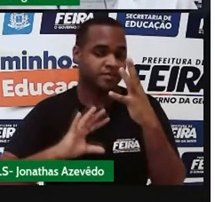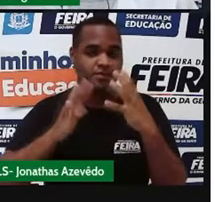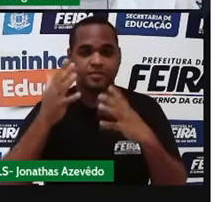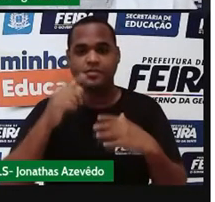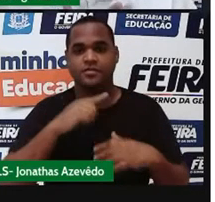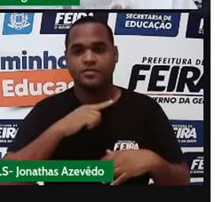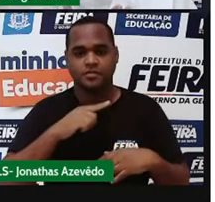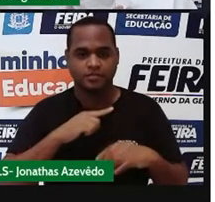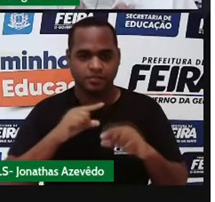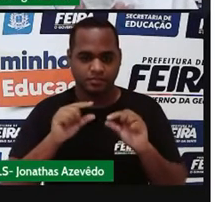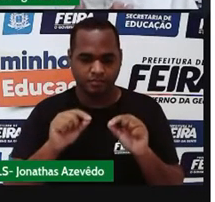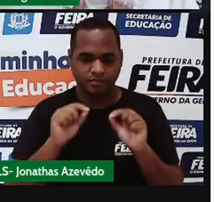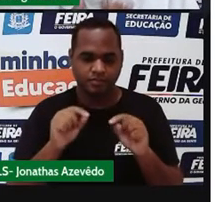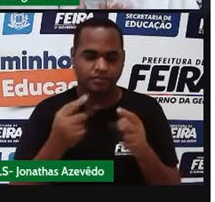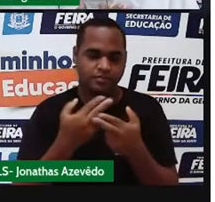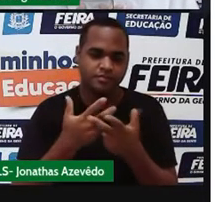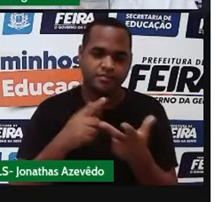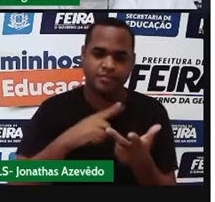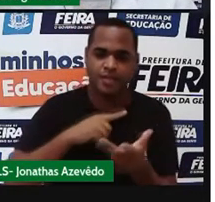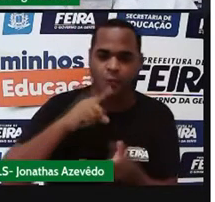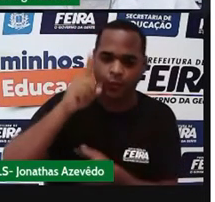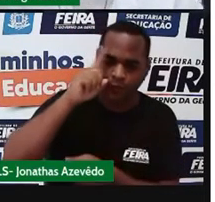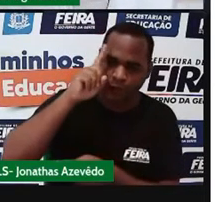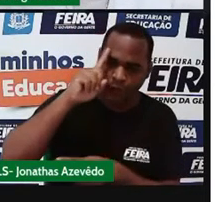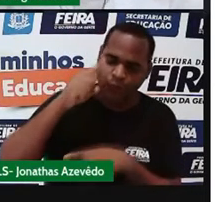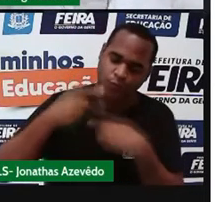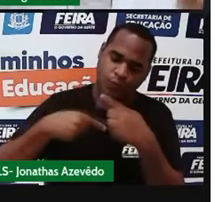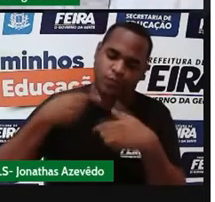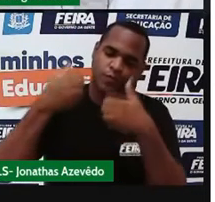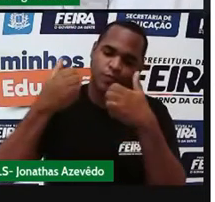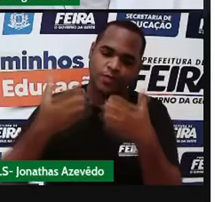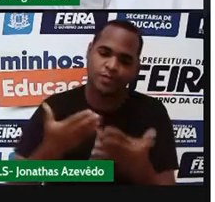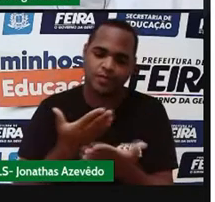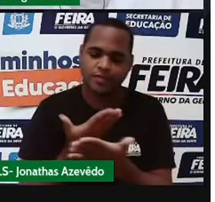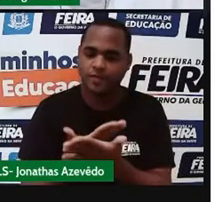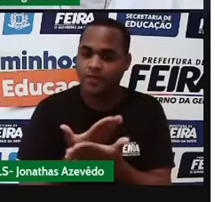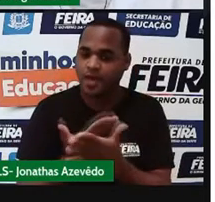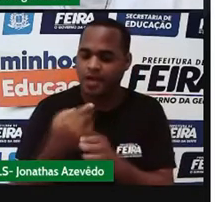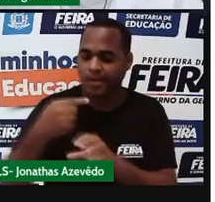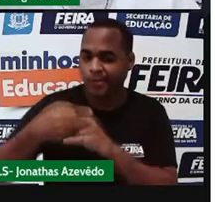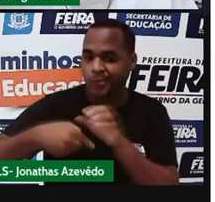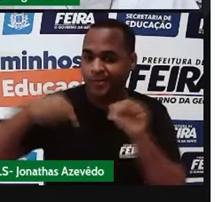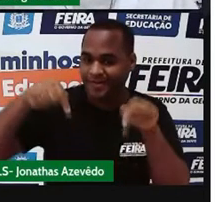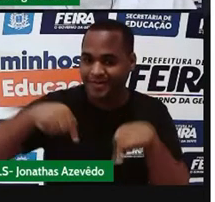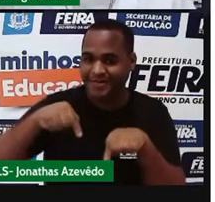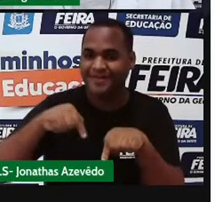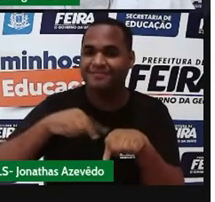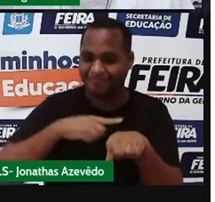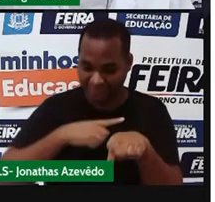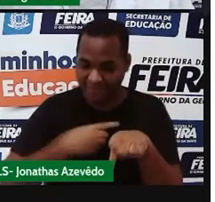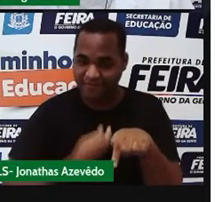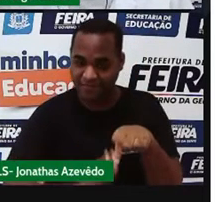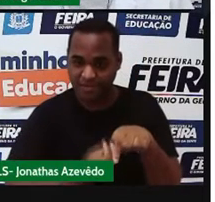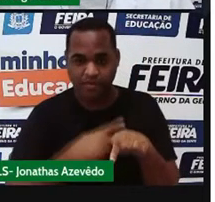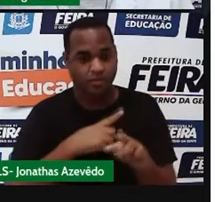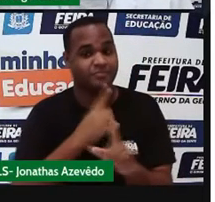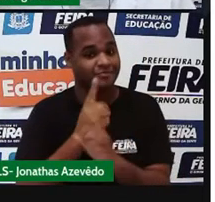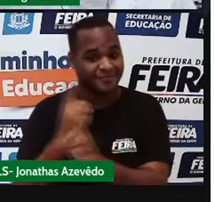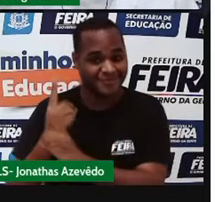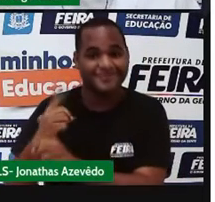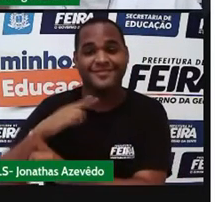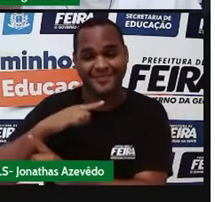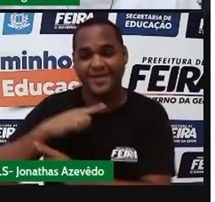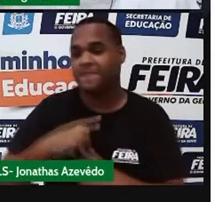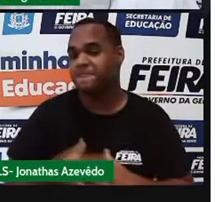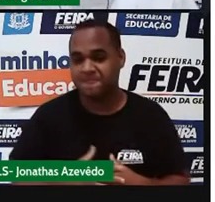situações da nossa vida em situações do nosso cotidiano desse mundo real né dessa realidade que nós vivemos